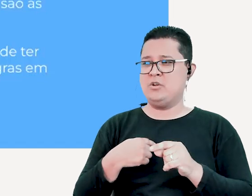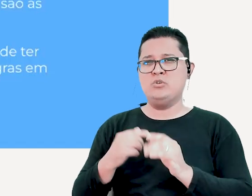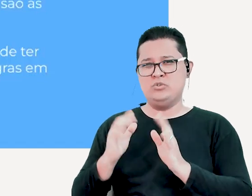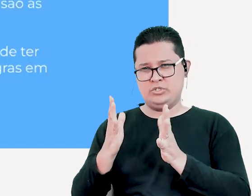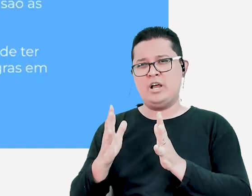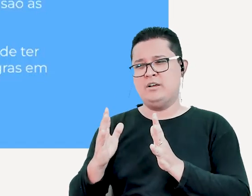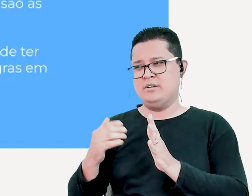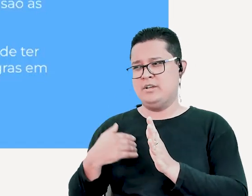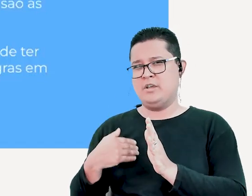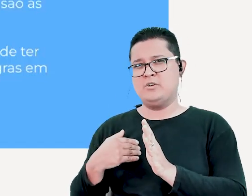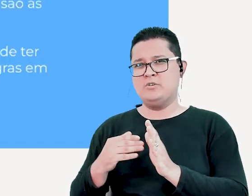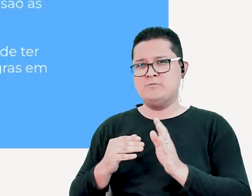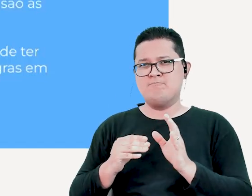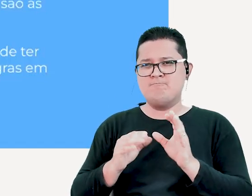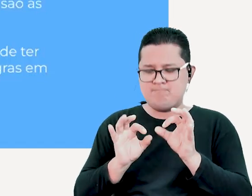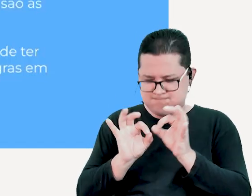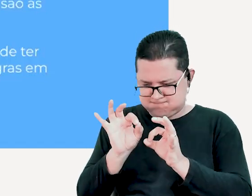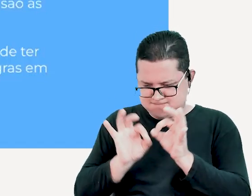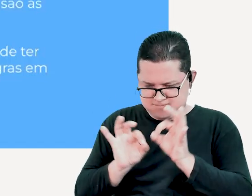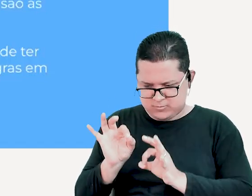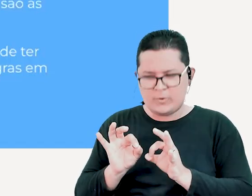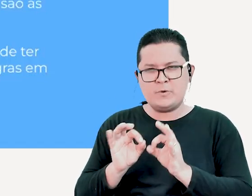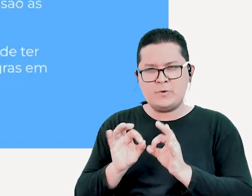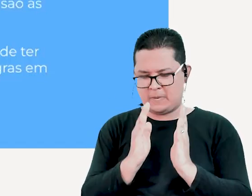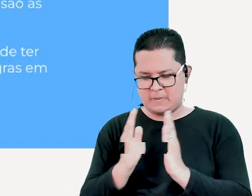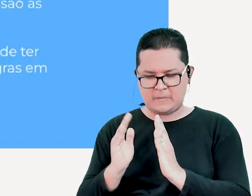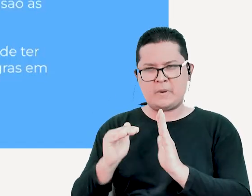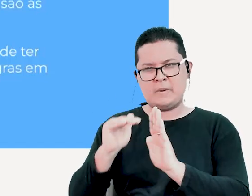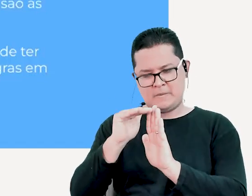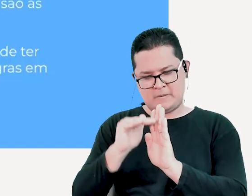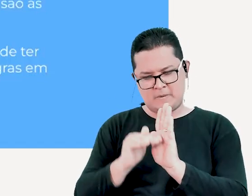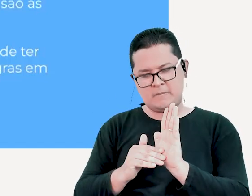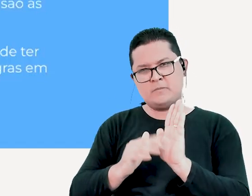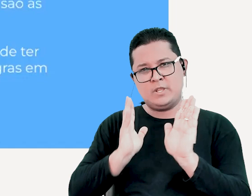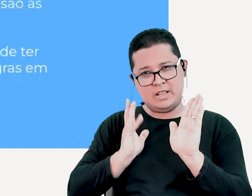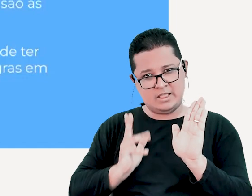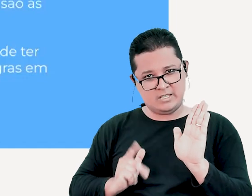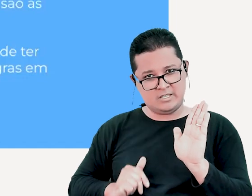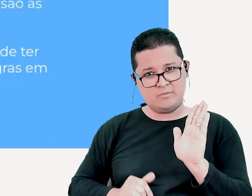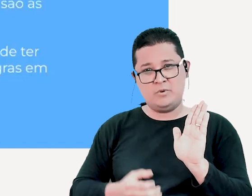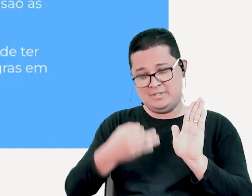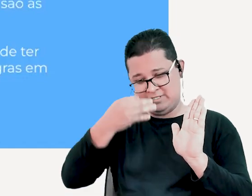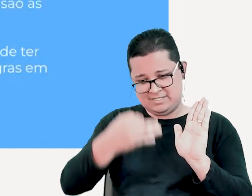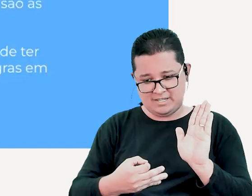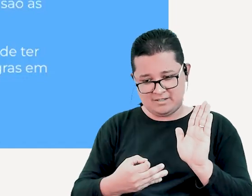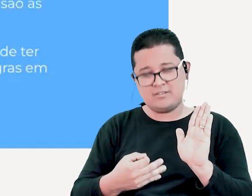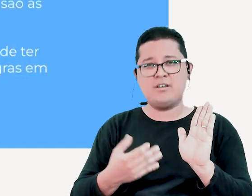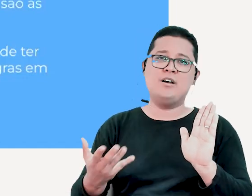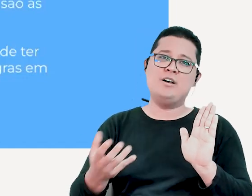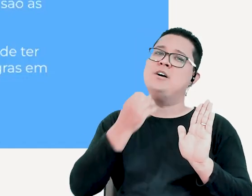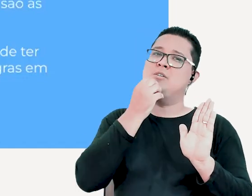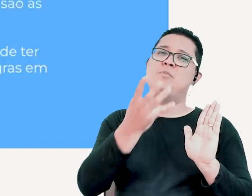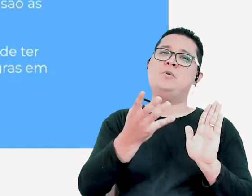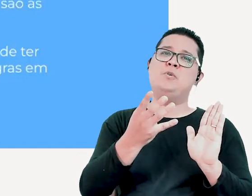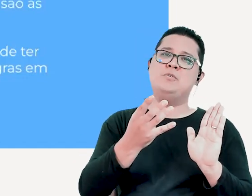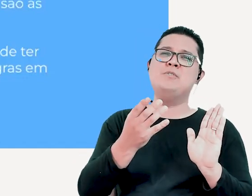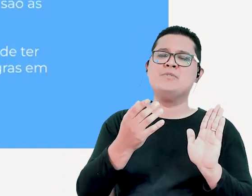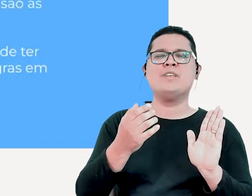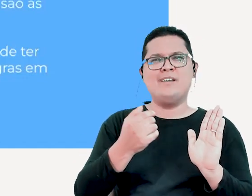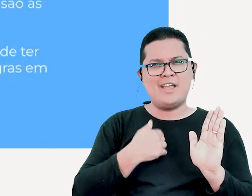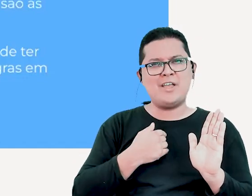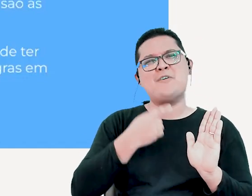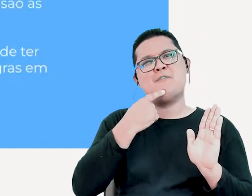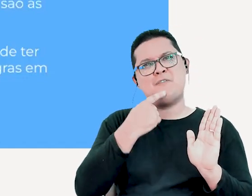muito nessa tecla, acho não, né? Tenho certeza, porque tem que ser batida nessa tecla, é você dar visibilidade